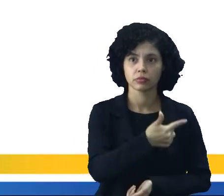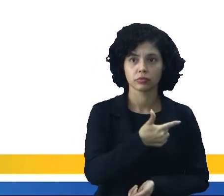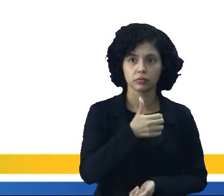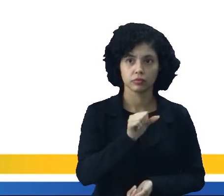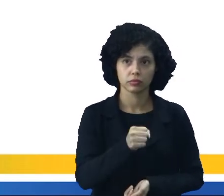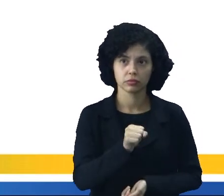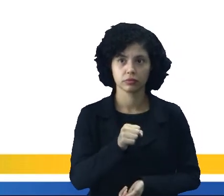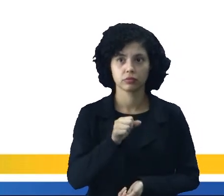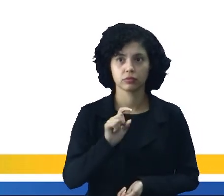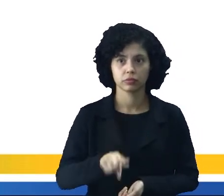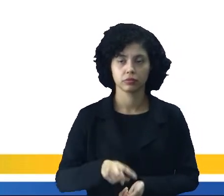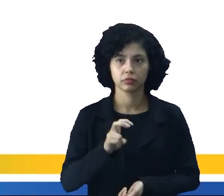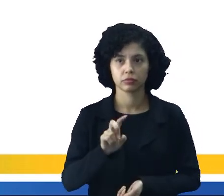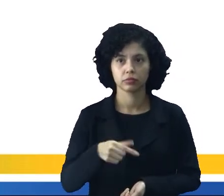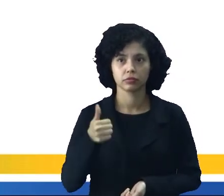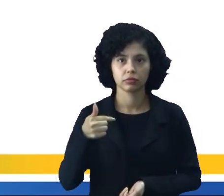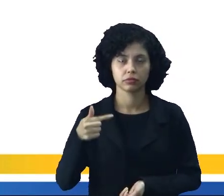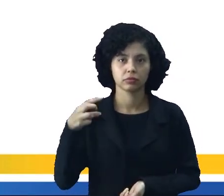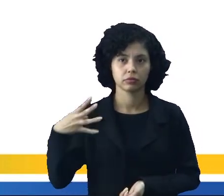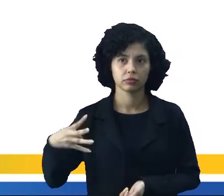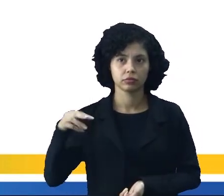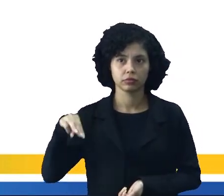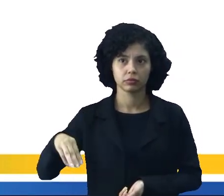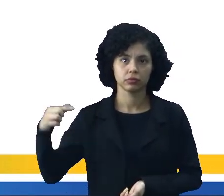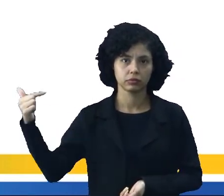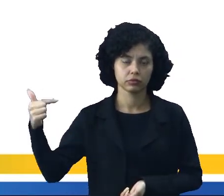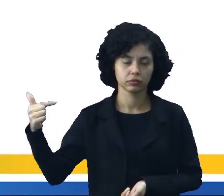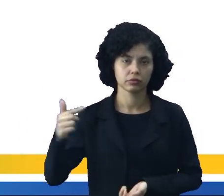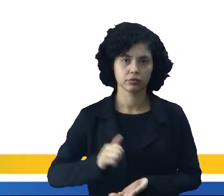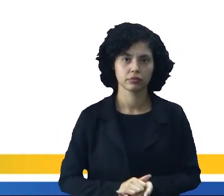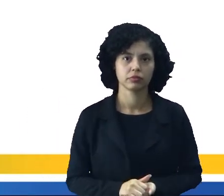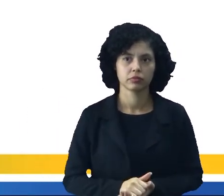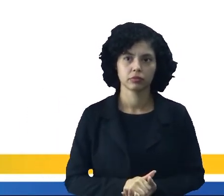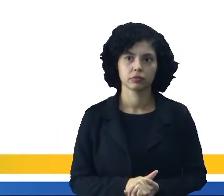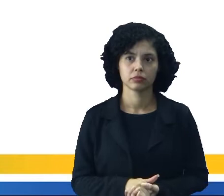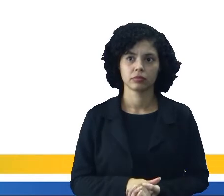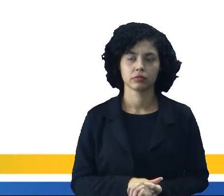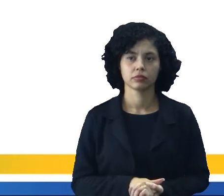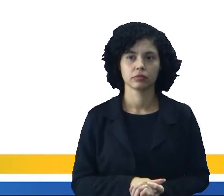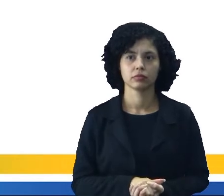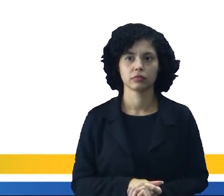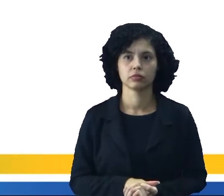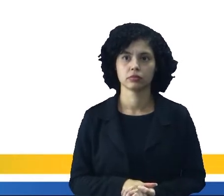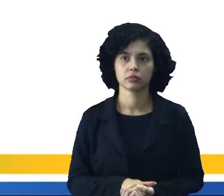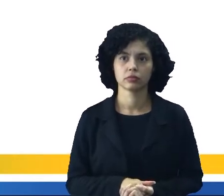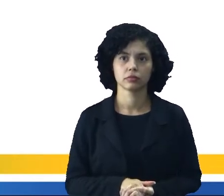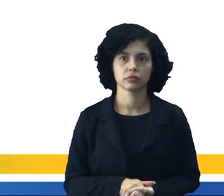igual a 285,74 metros quadrados